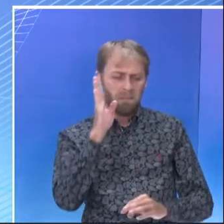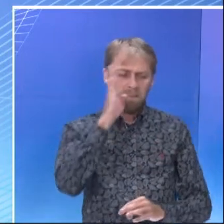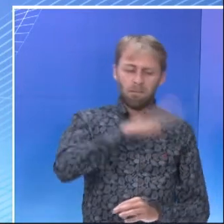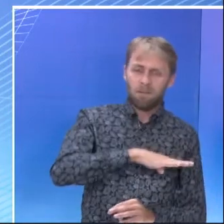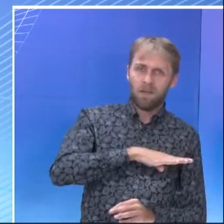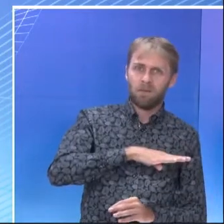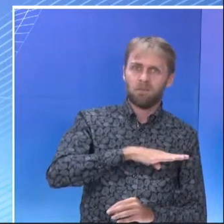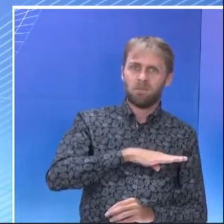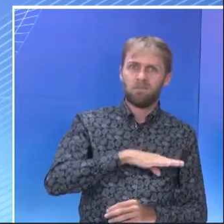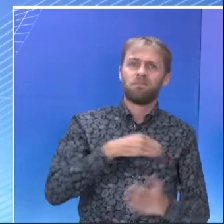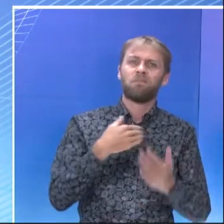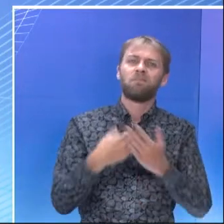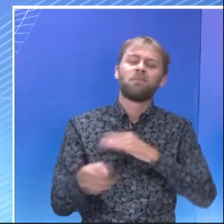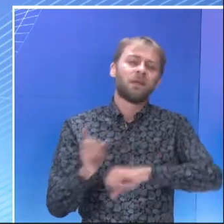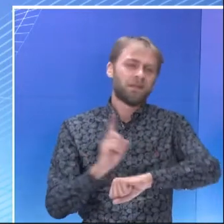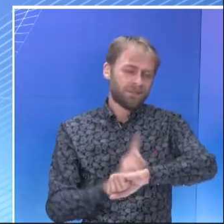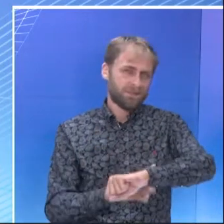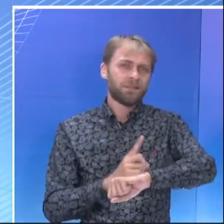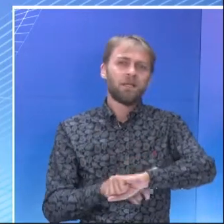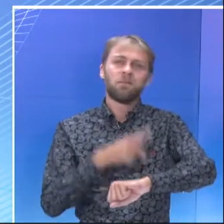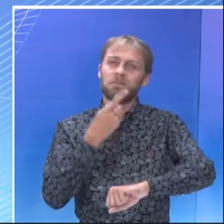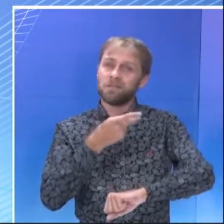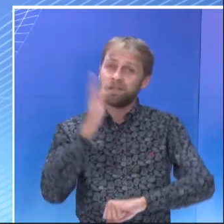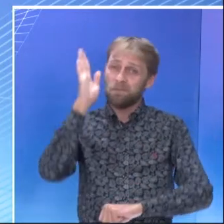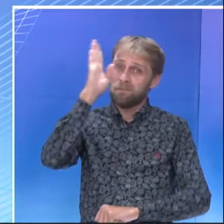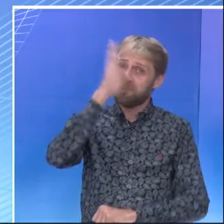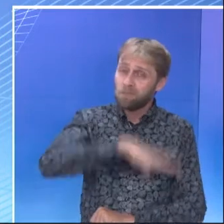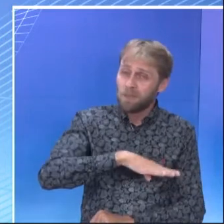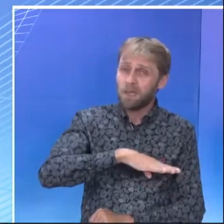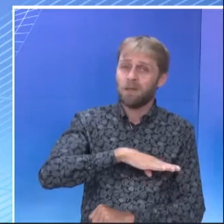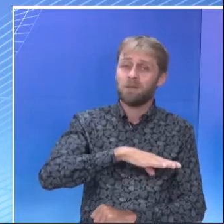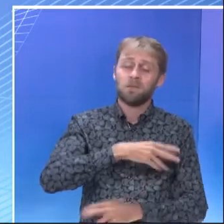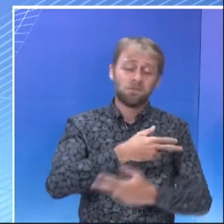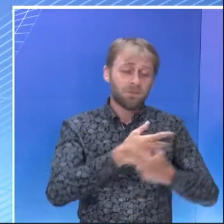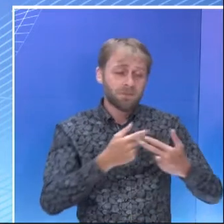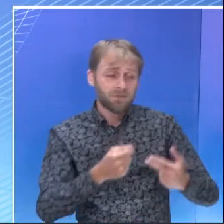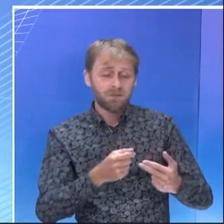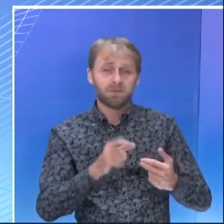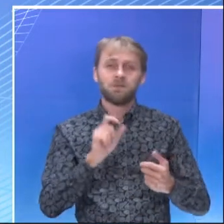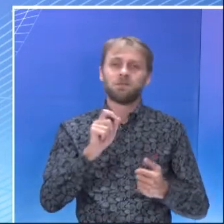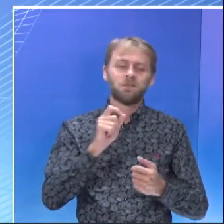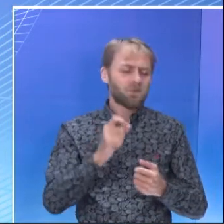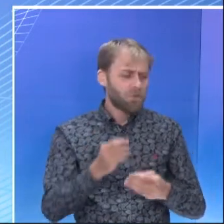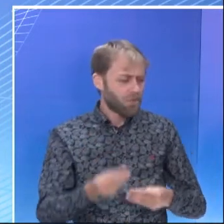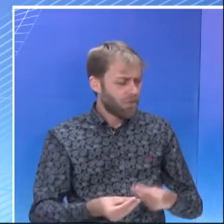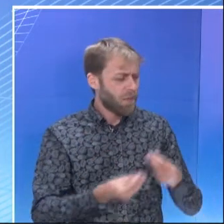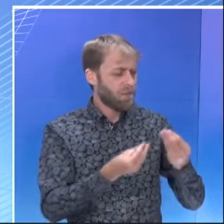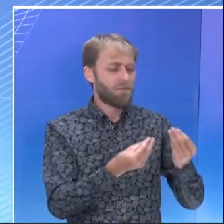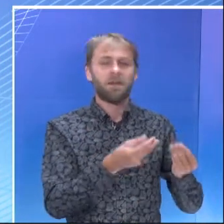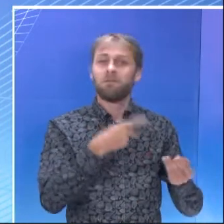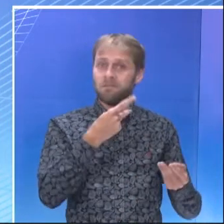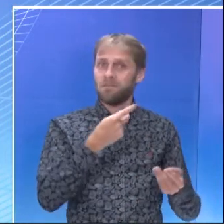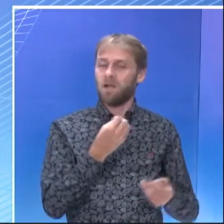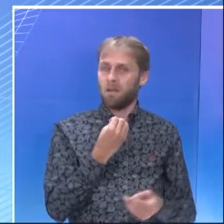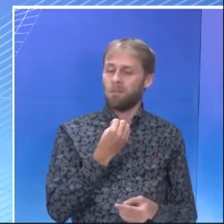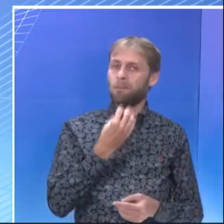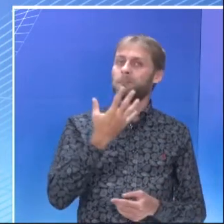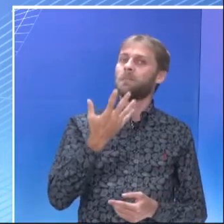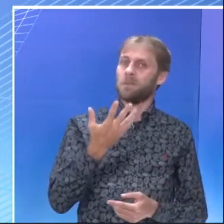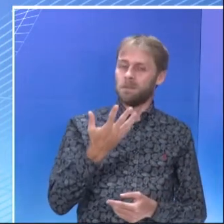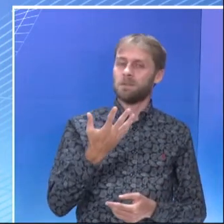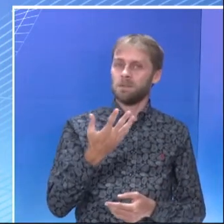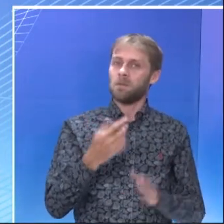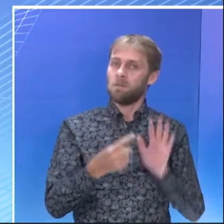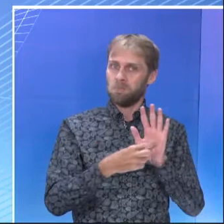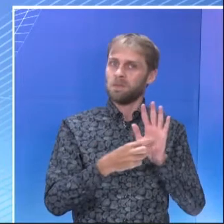preferem perder tempo falando negativamente das coisas do que ir elogiar, falar